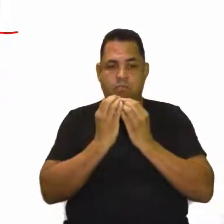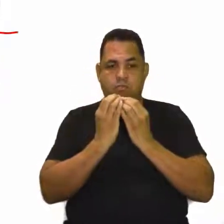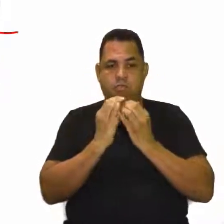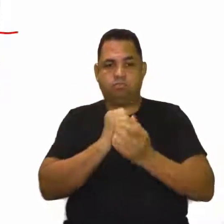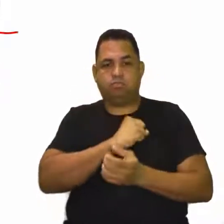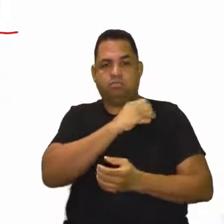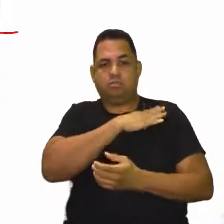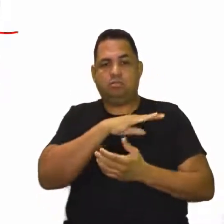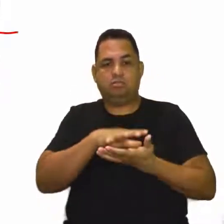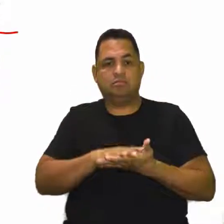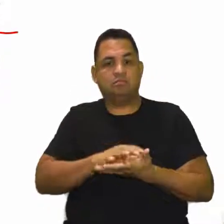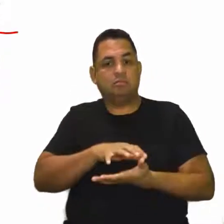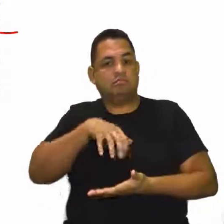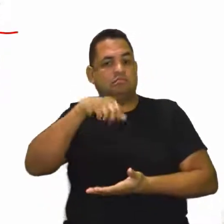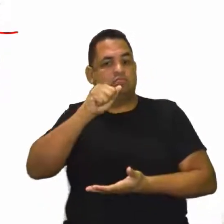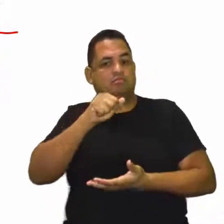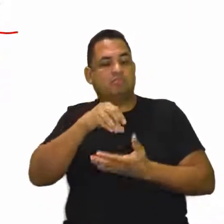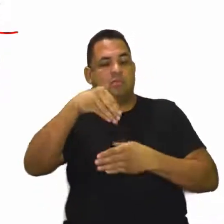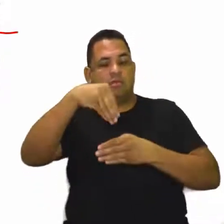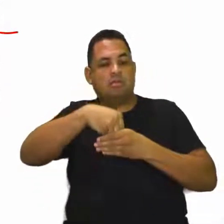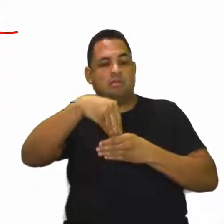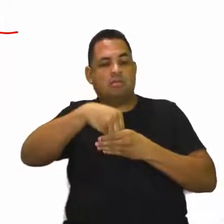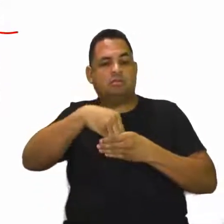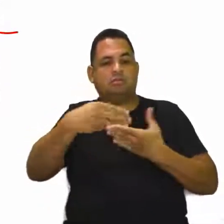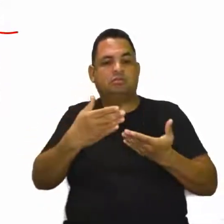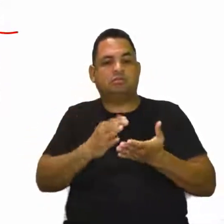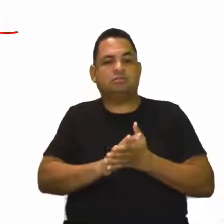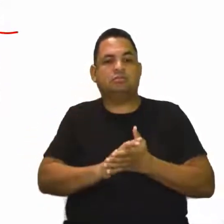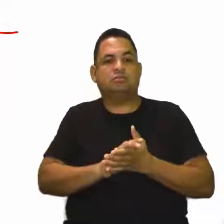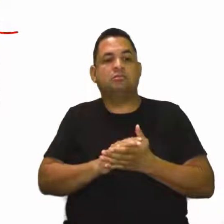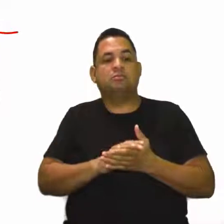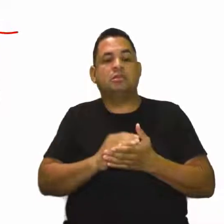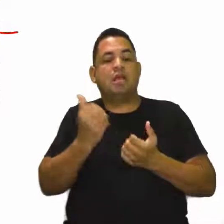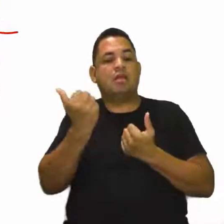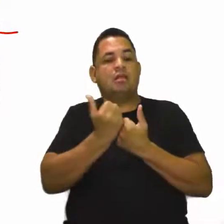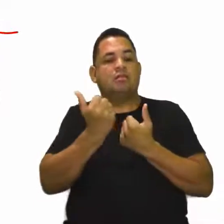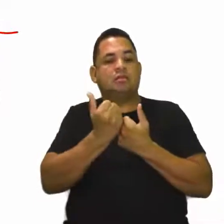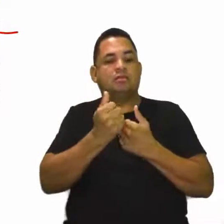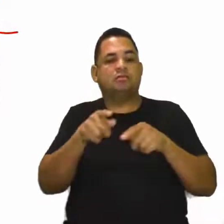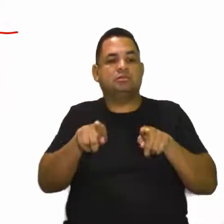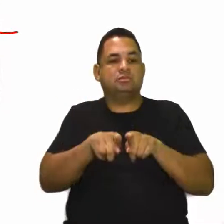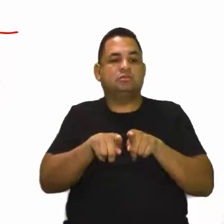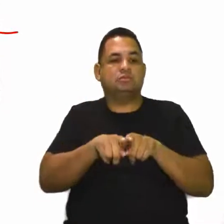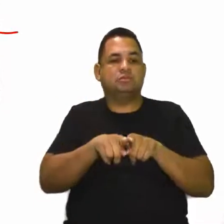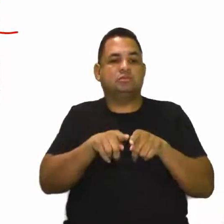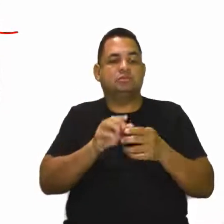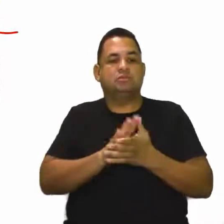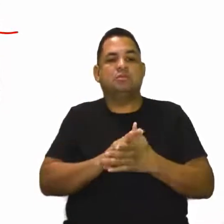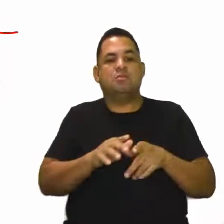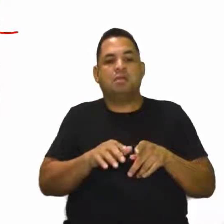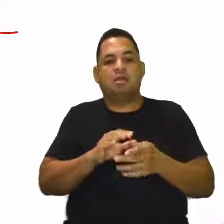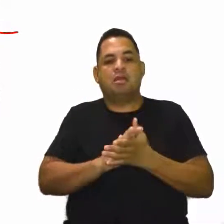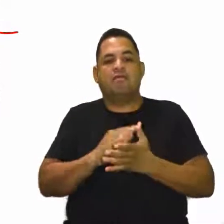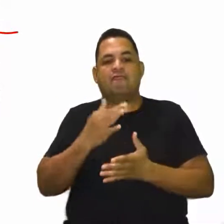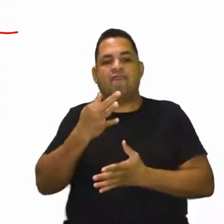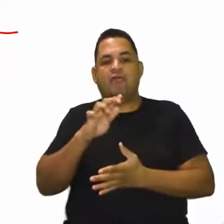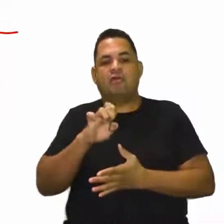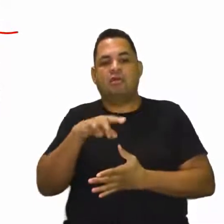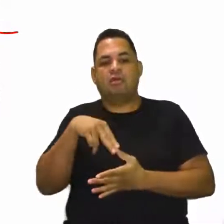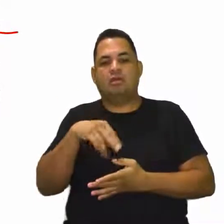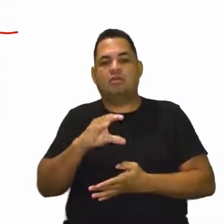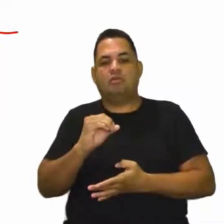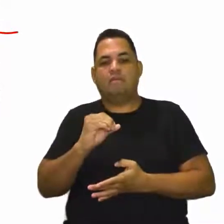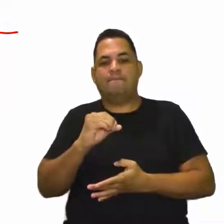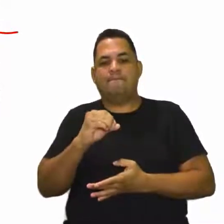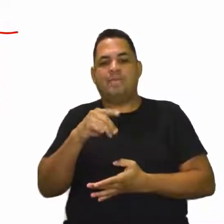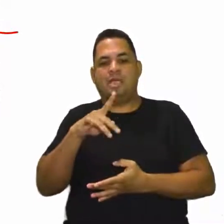eleições em 1891. E como vice, vem ele, o Marechal também, Floriano